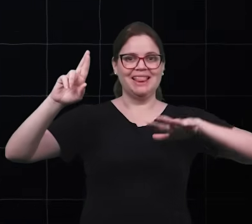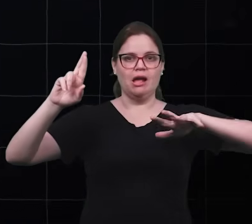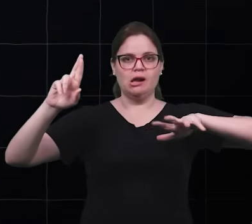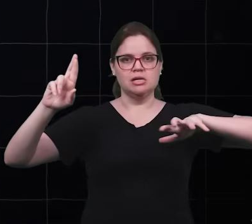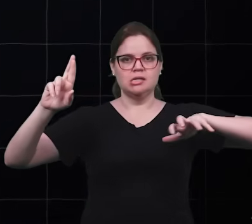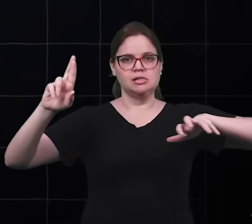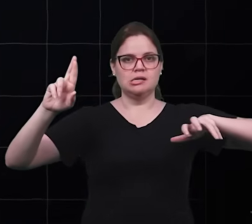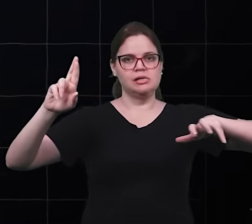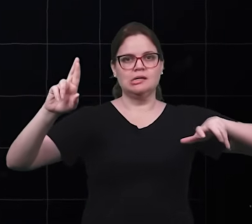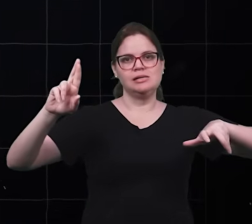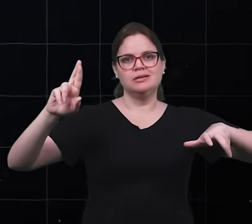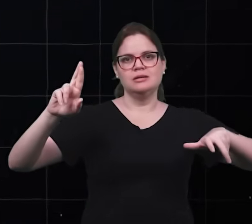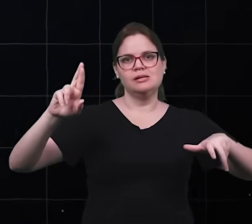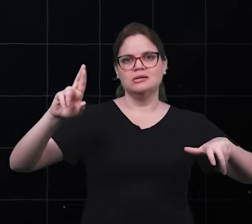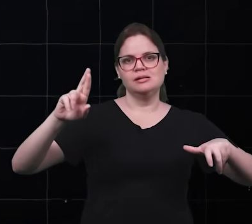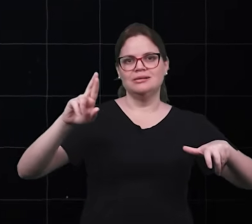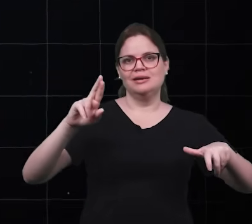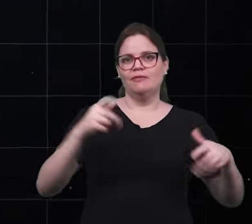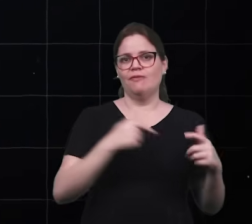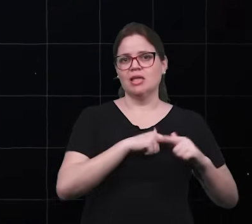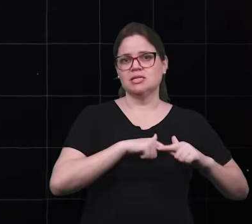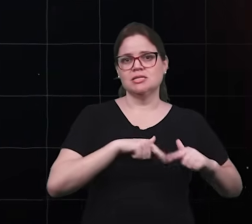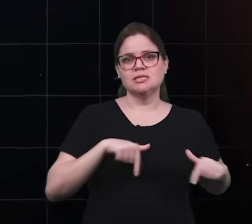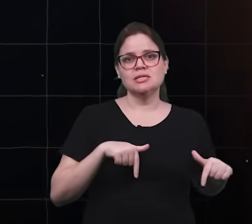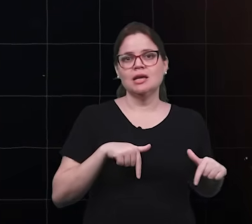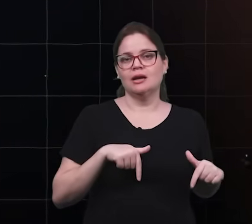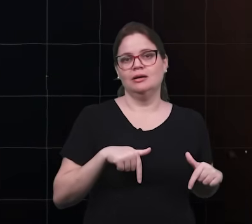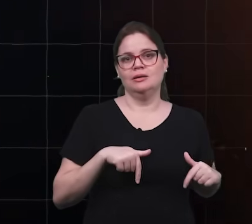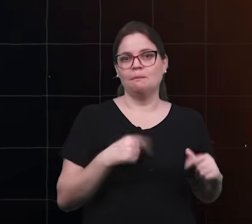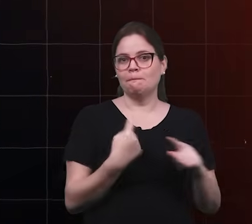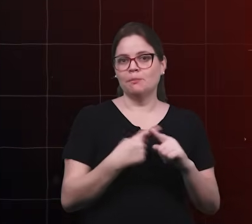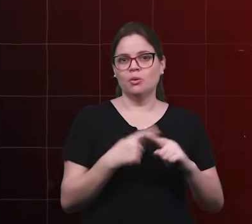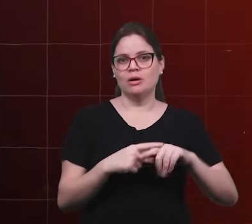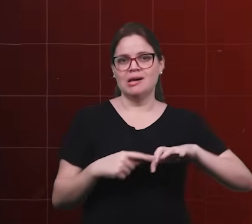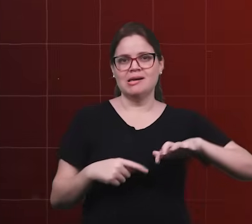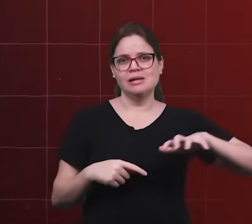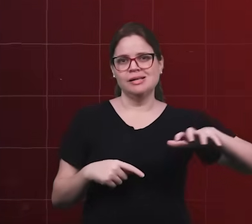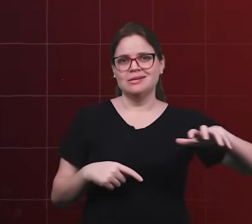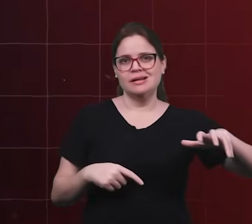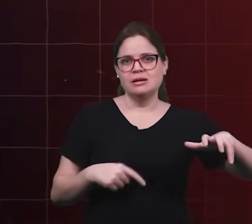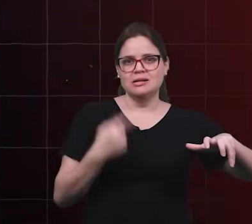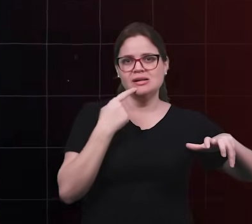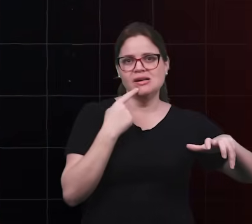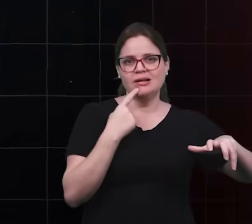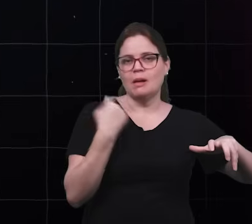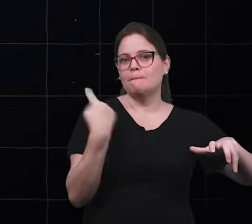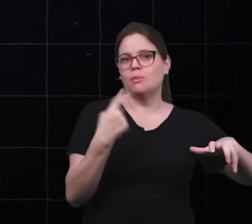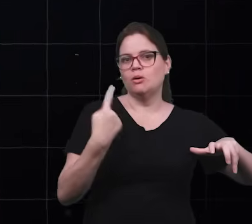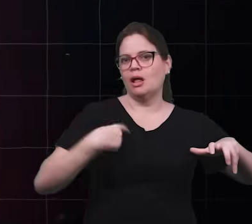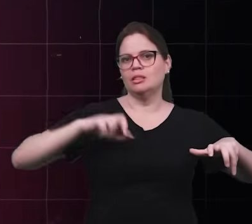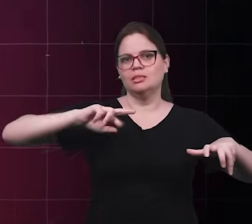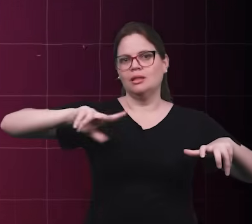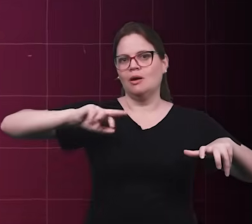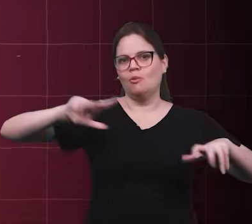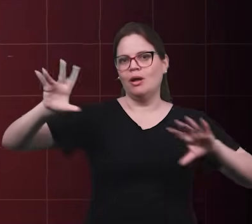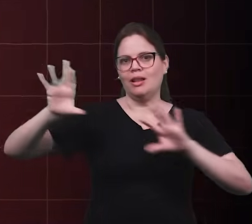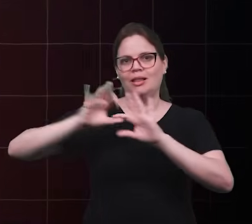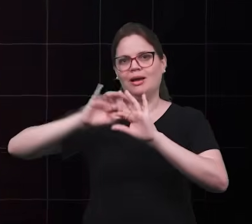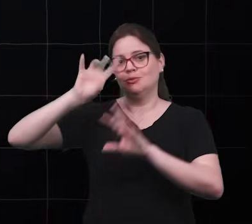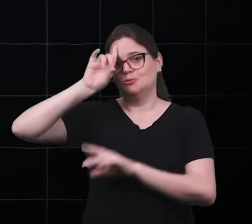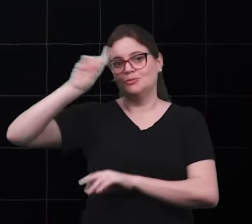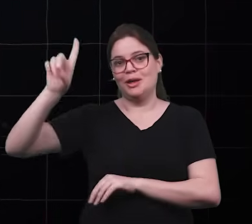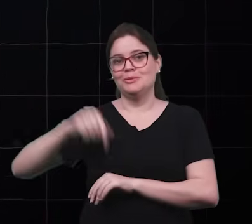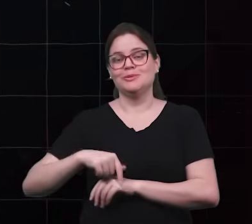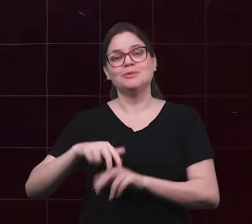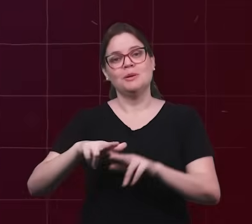sem forma porque ele não tem os traços da eternidade, a esperança de uma vida eterna, uma